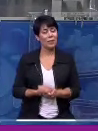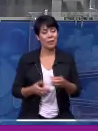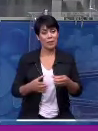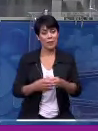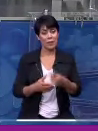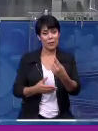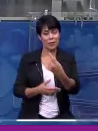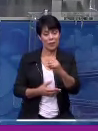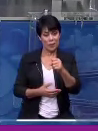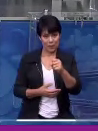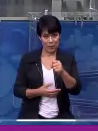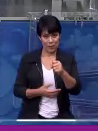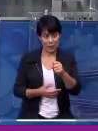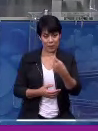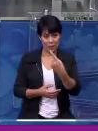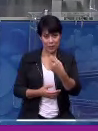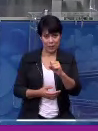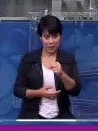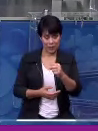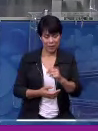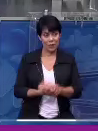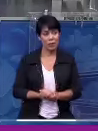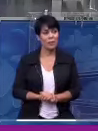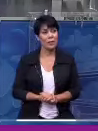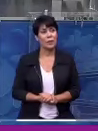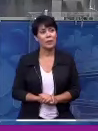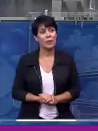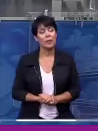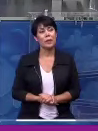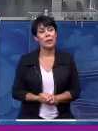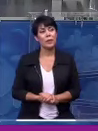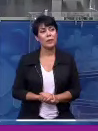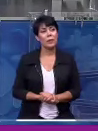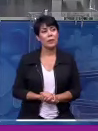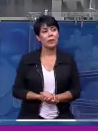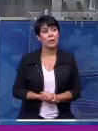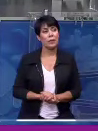número 18. Cinza, 18.